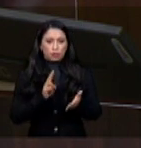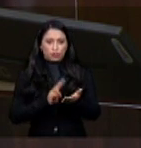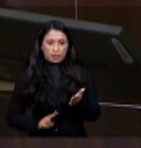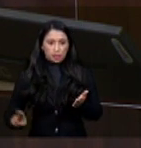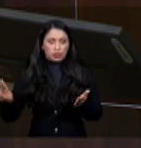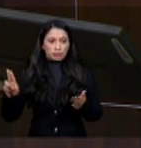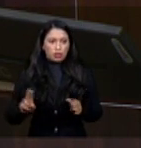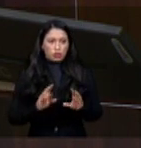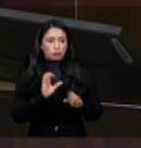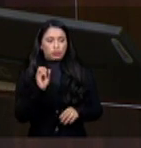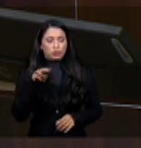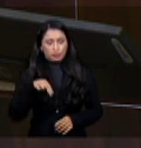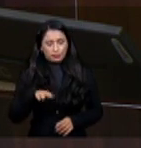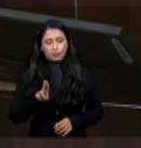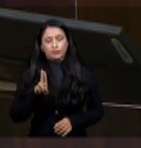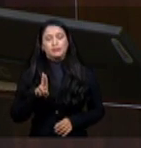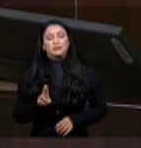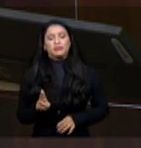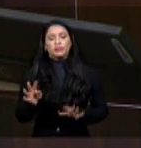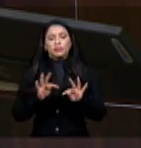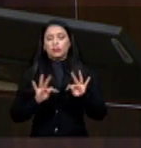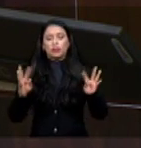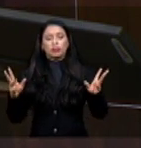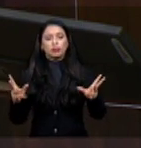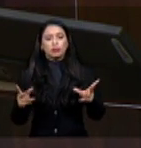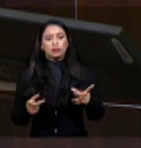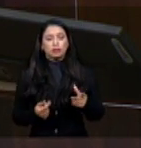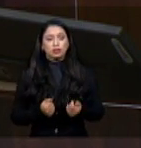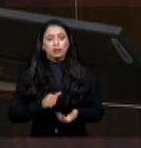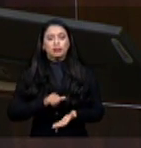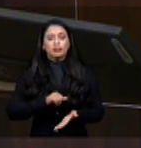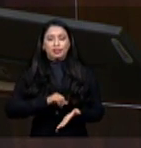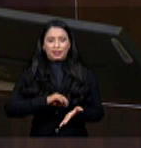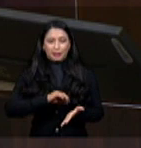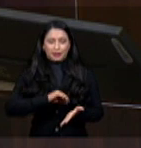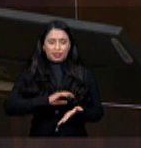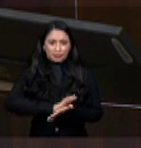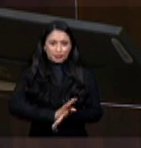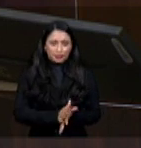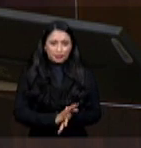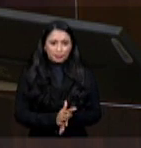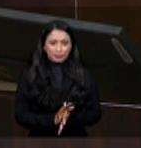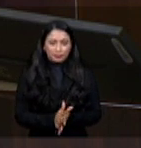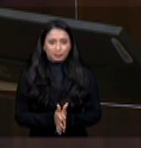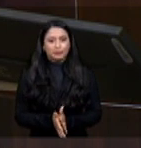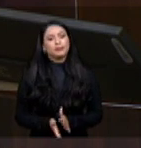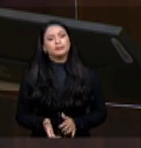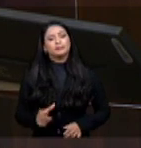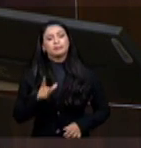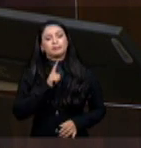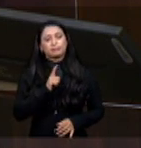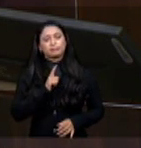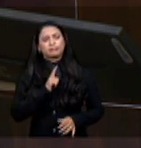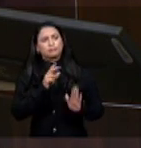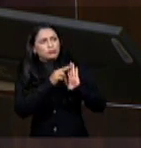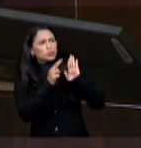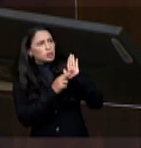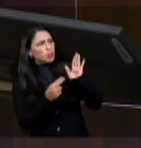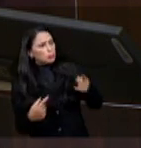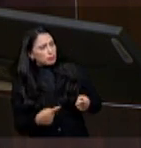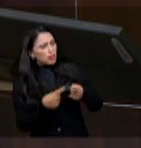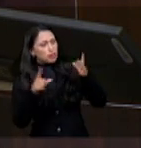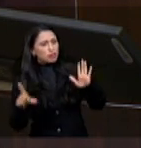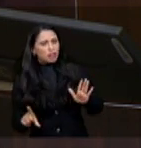1974 sobre a eliminação de todas as formas de discriminação da mulher temos uma sequência de normas condicionais